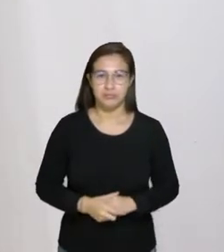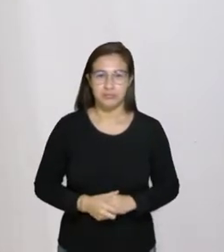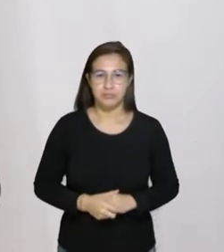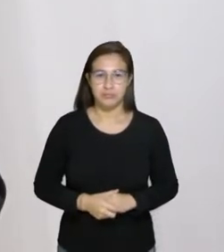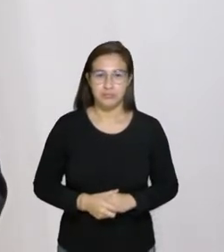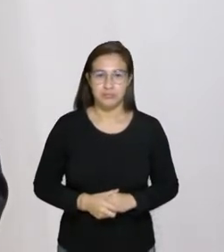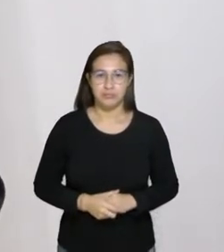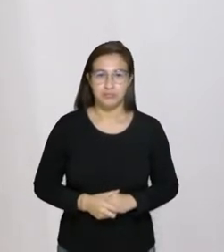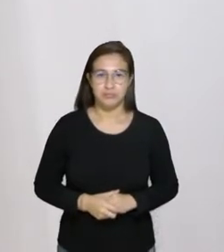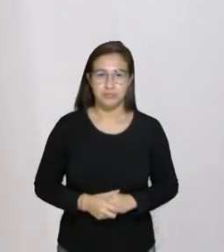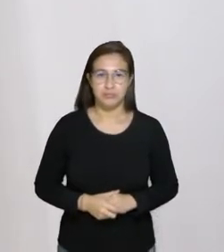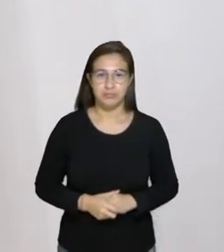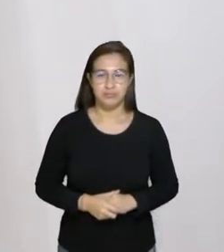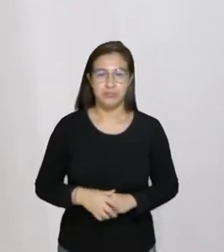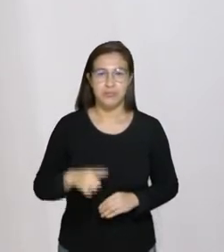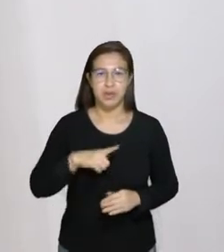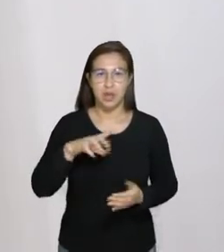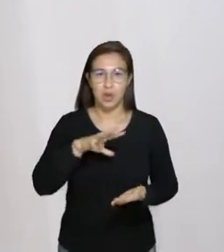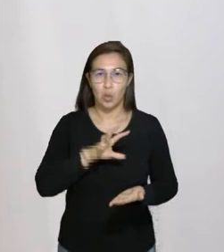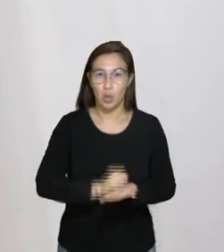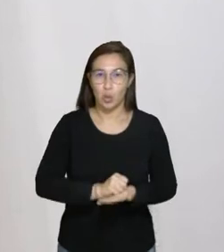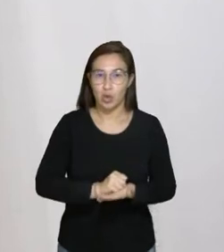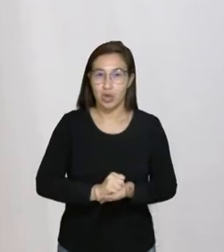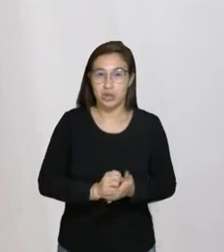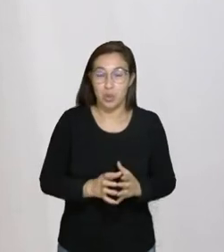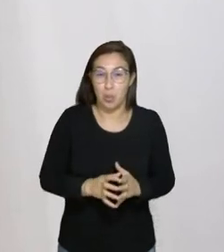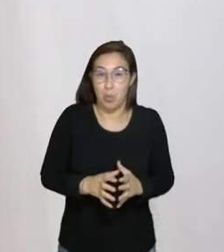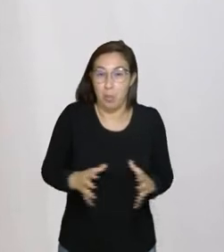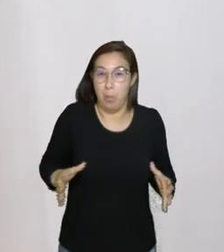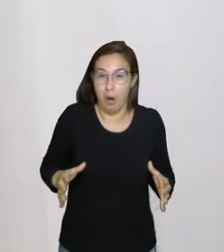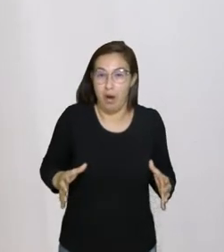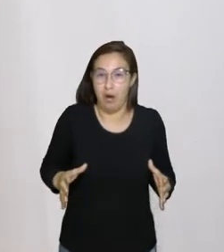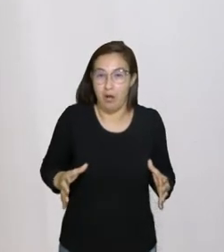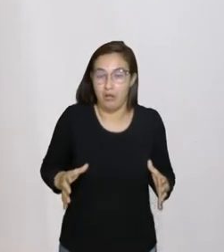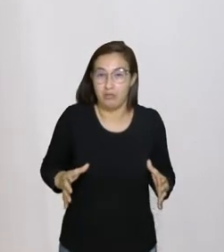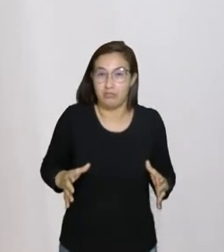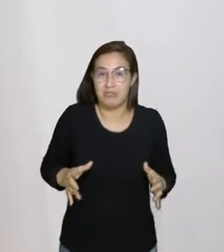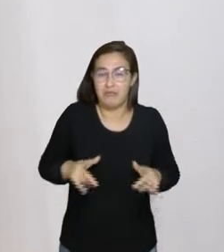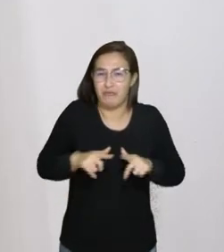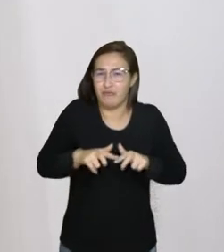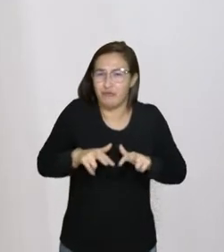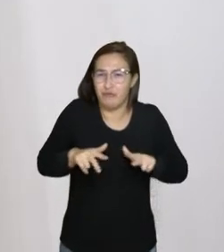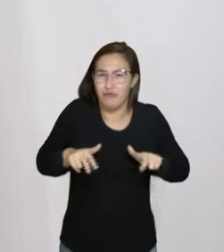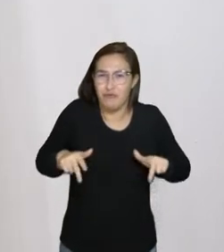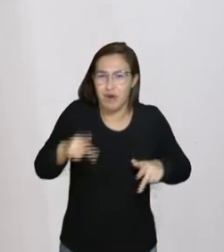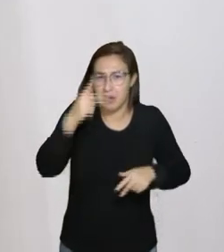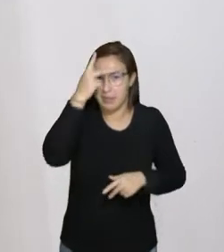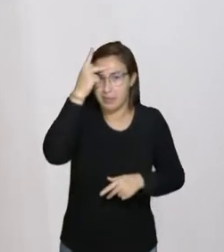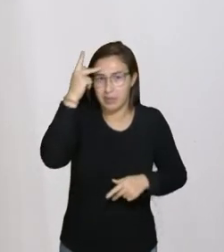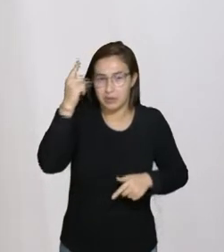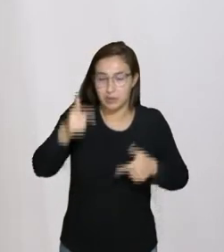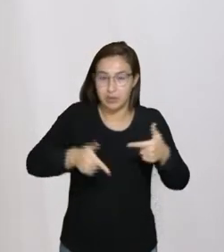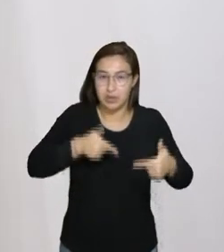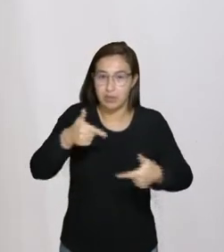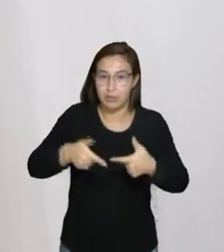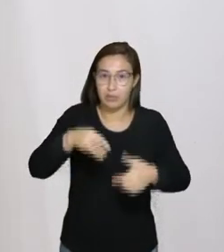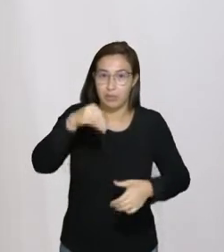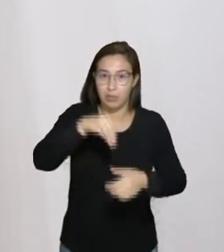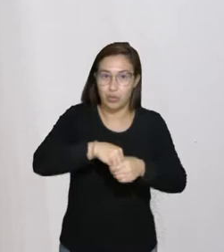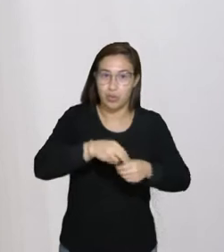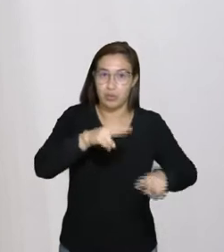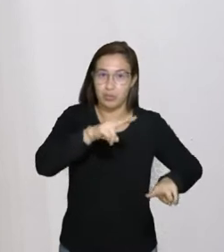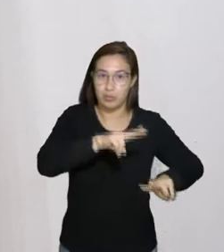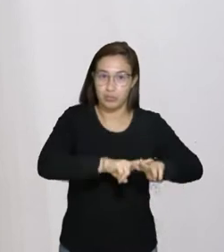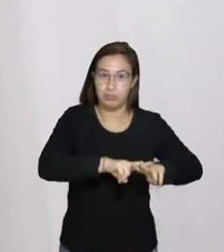Diz que houve uma contratação enorme de funcionários para trabalhar nos presídios e